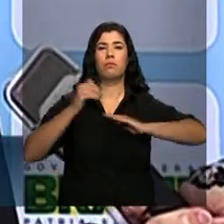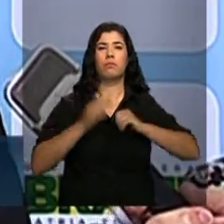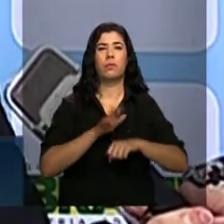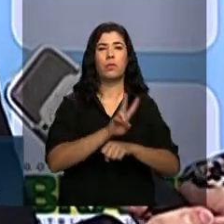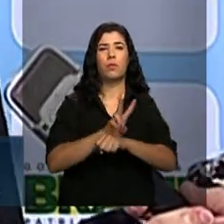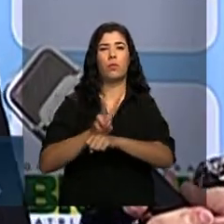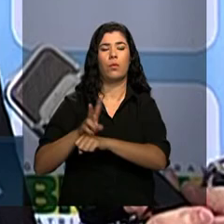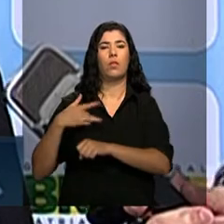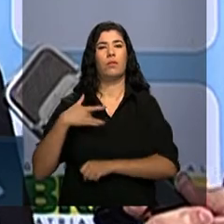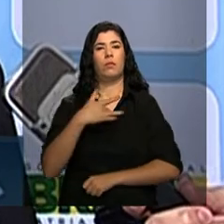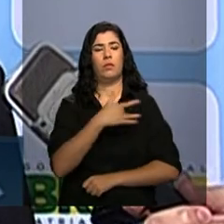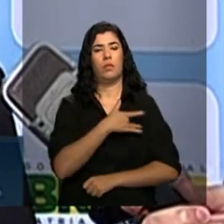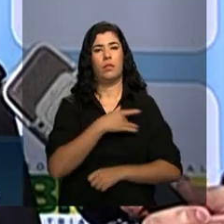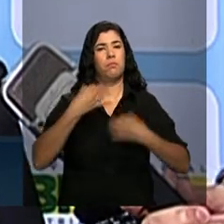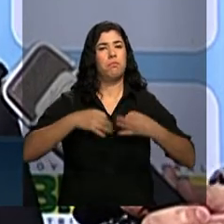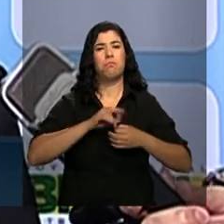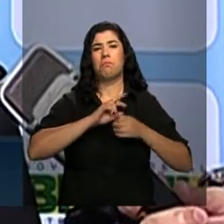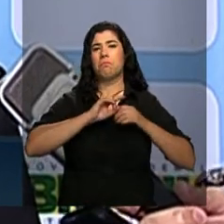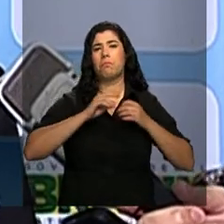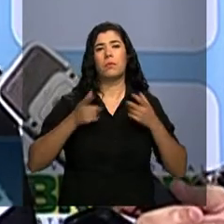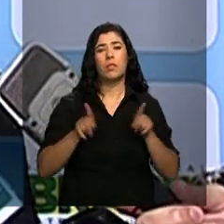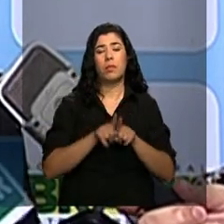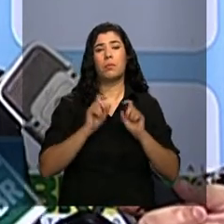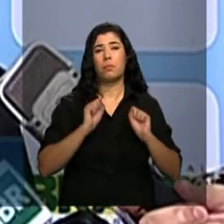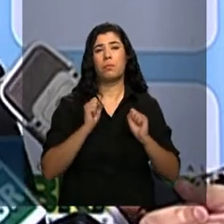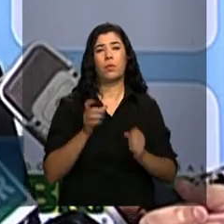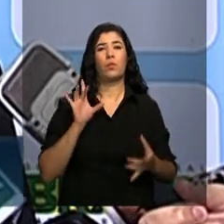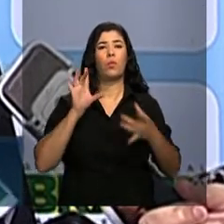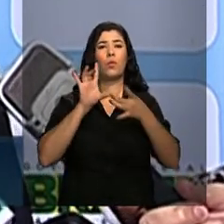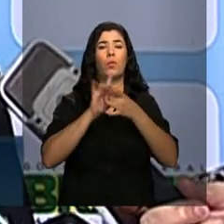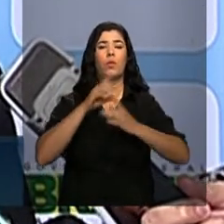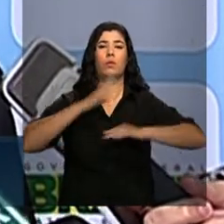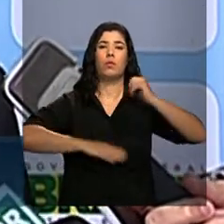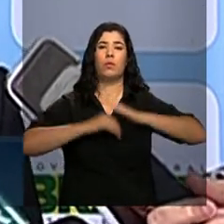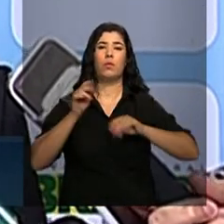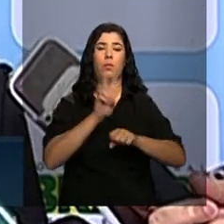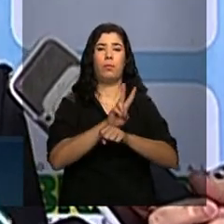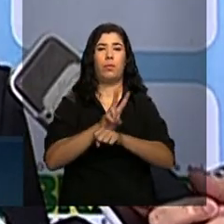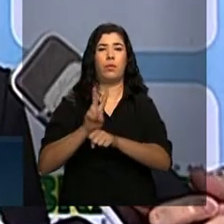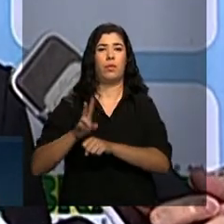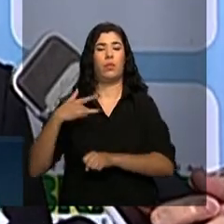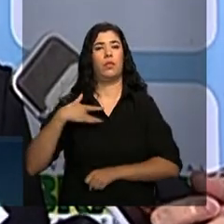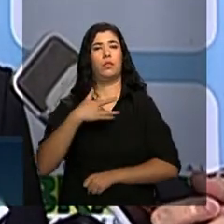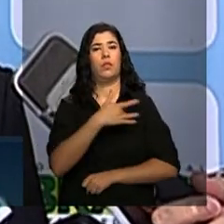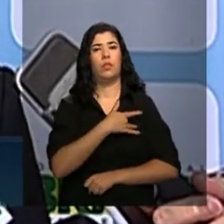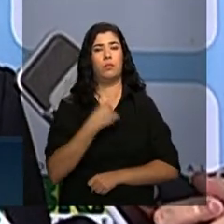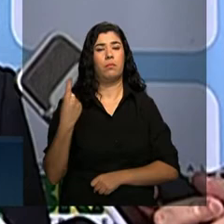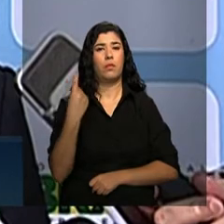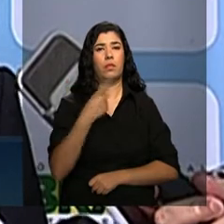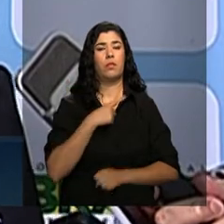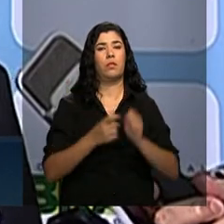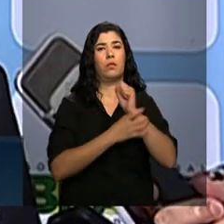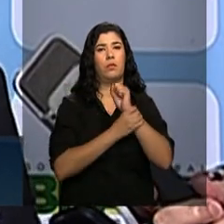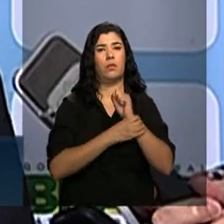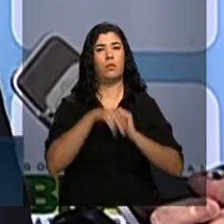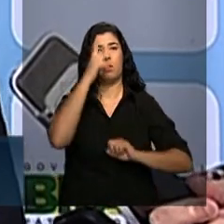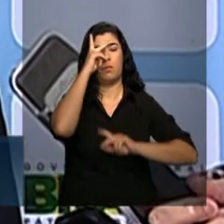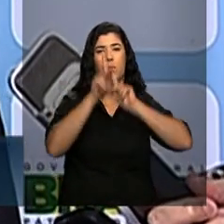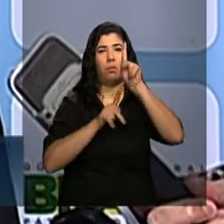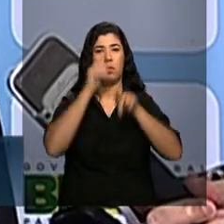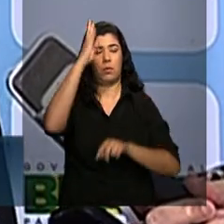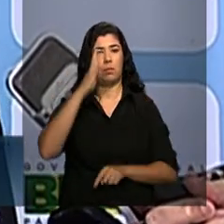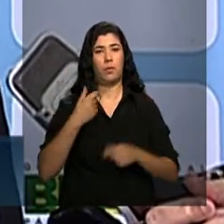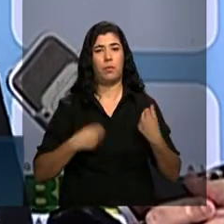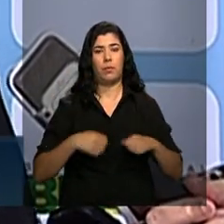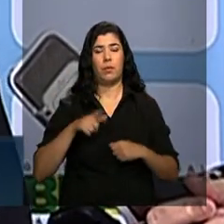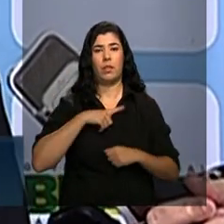vigilância sanitária, tá certo? Enfim, de poder integrar as ações de proteção sanitária para garantir à população brasileira que precisa